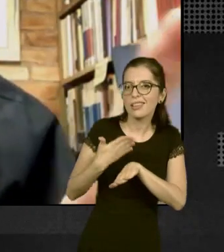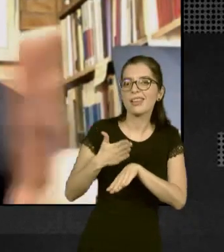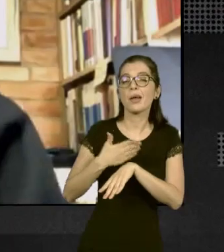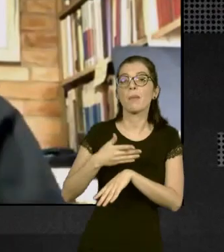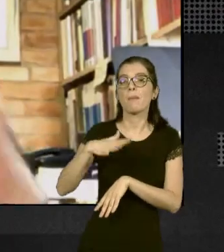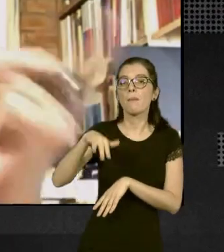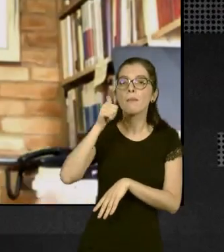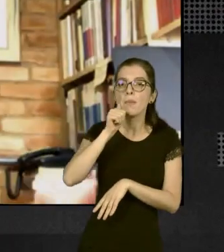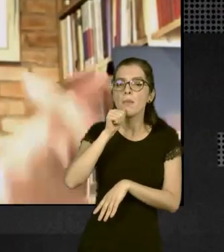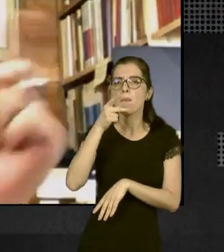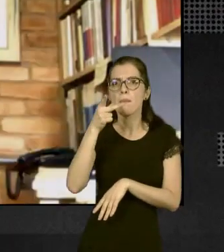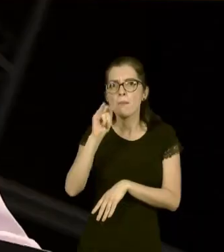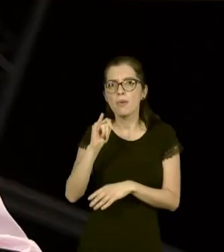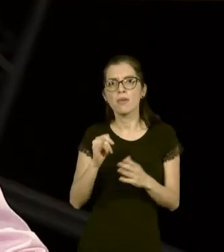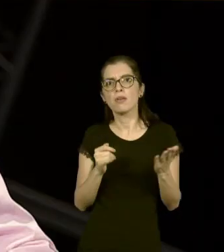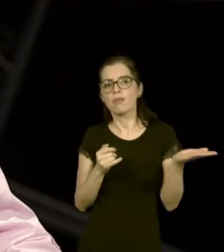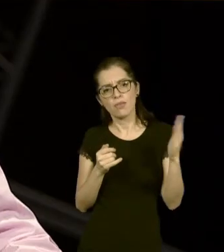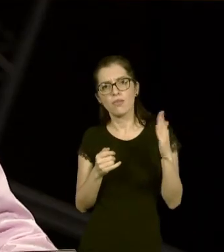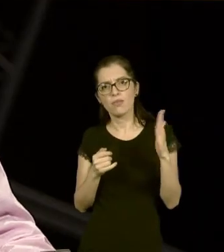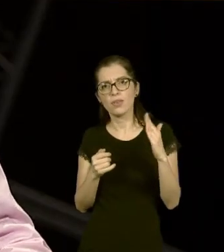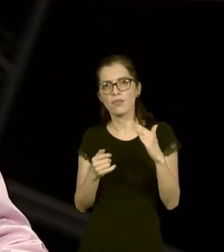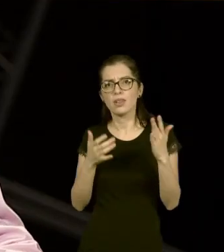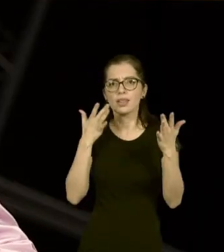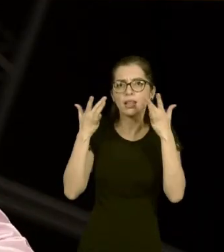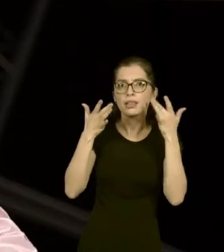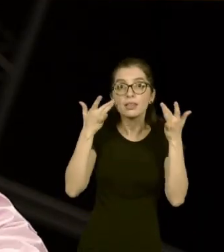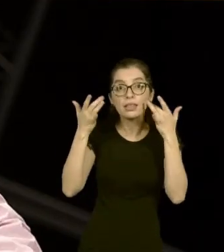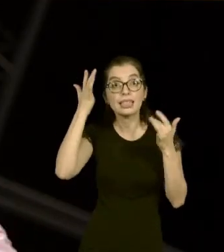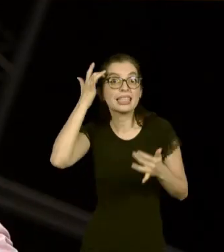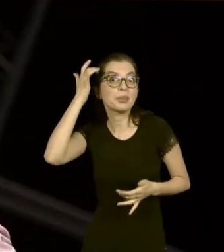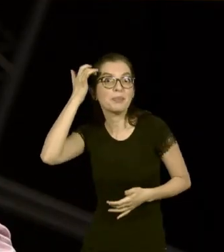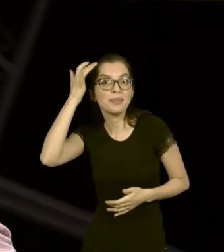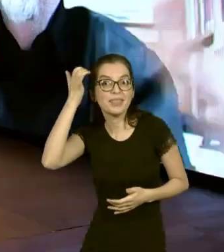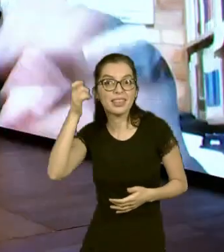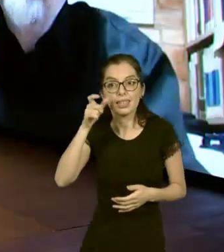peça, a minha peça é amanhã.